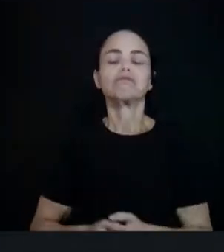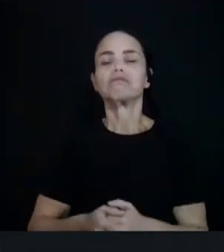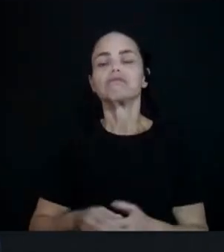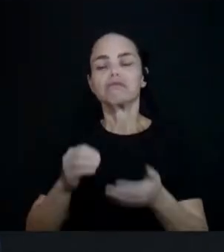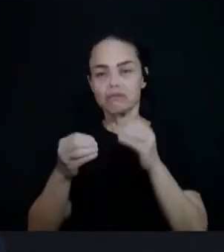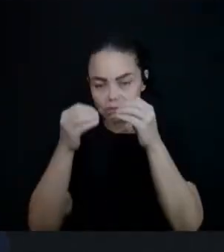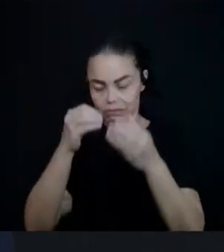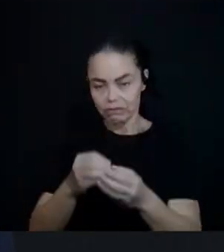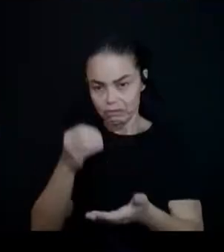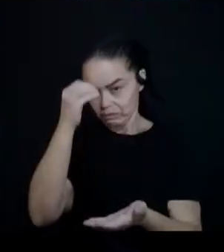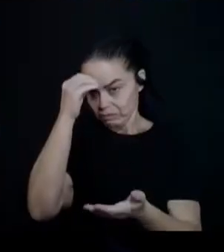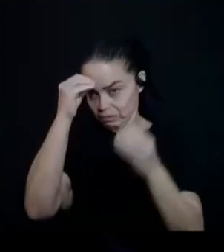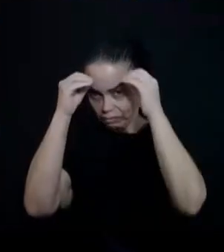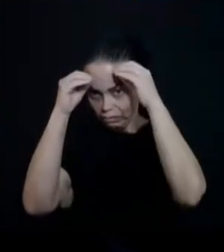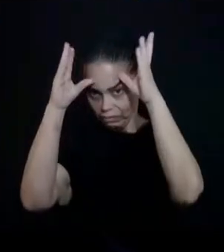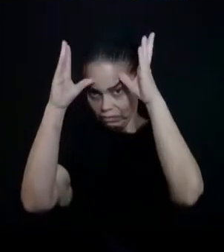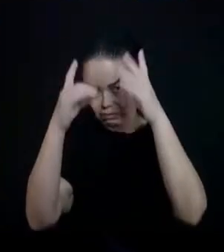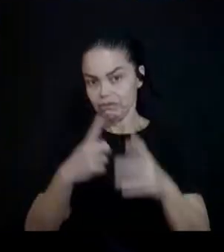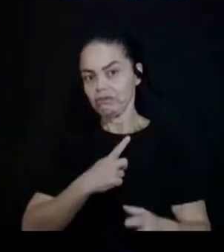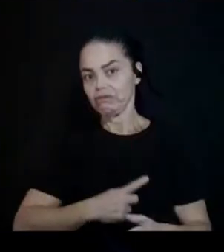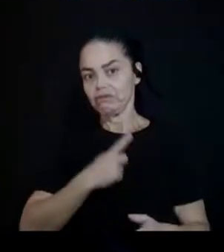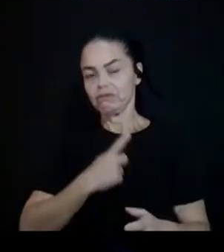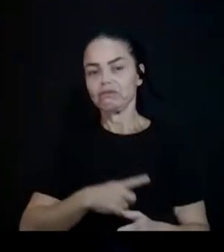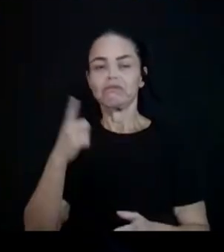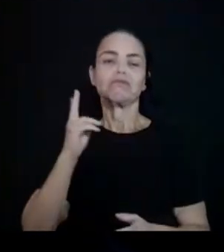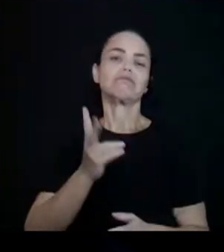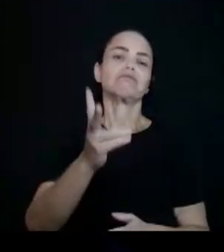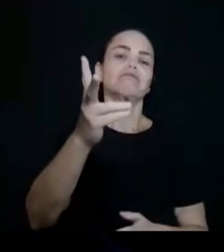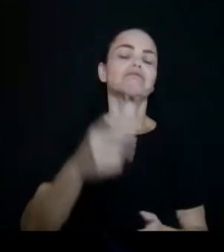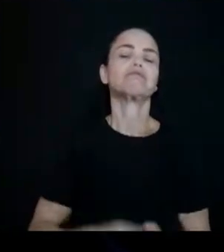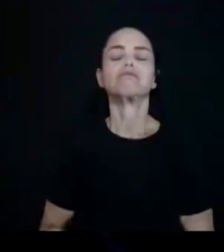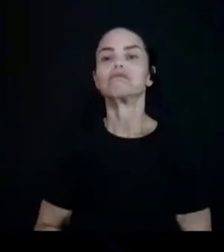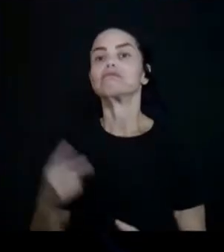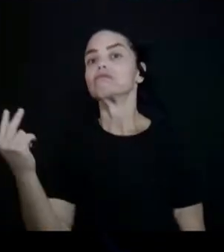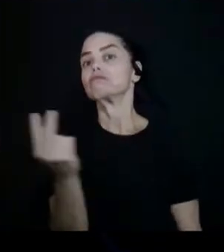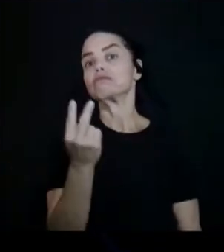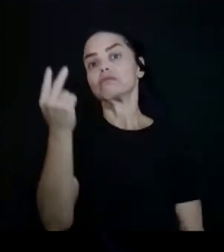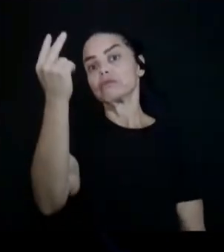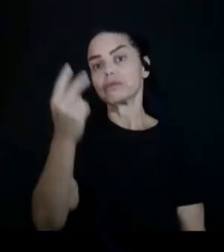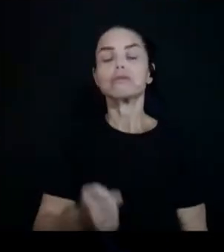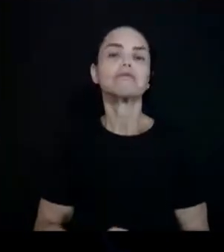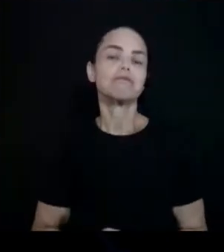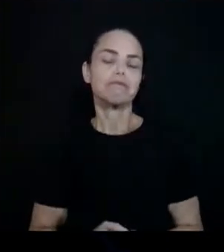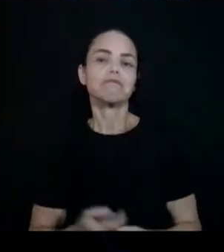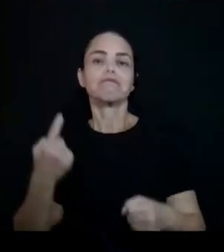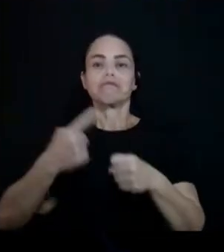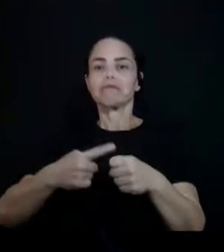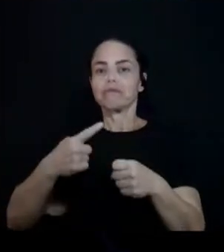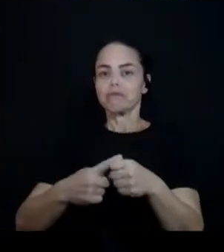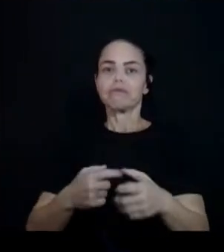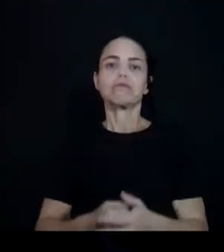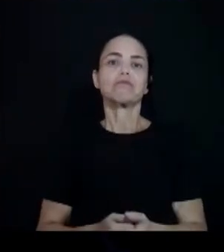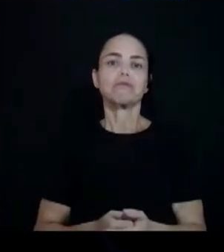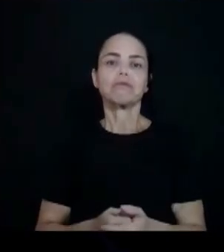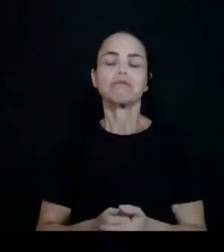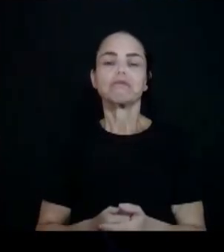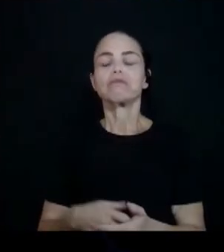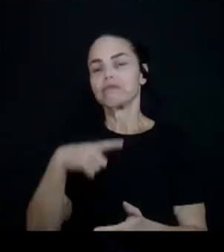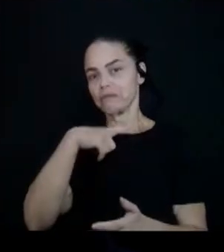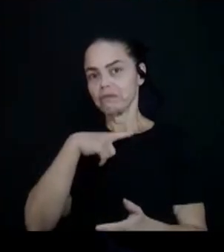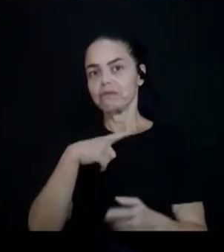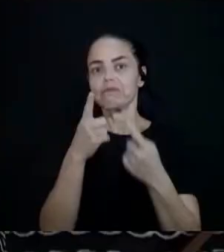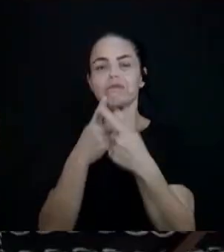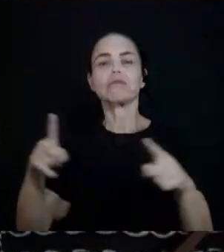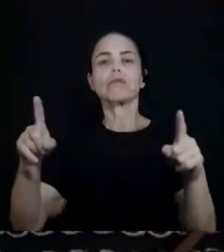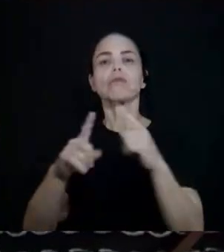dá o discernimento. Então, nós temos que sempre valorizar uma cidade que tem uma orquestra sinfônica e